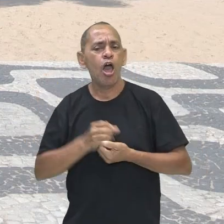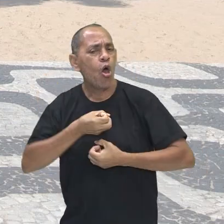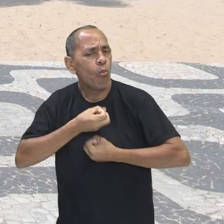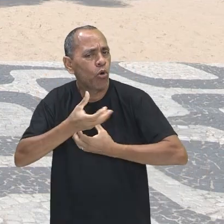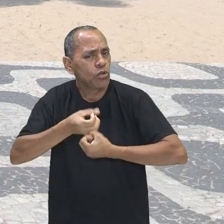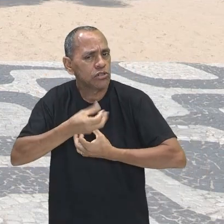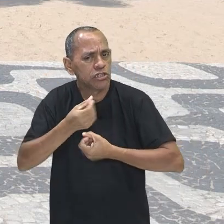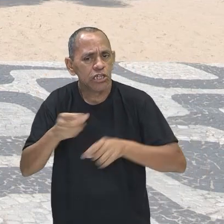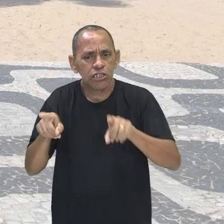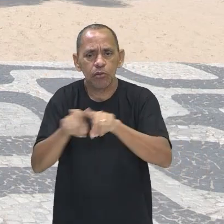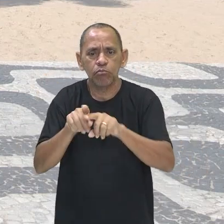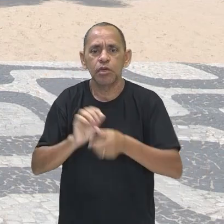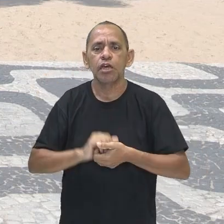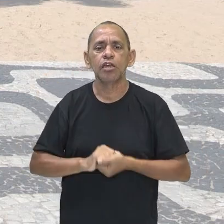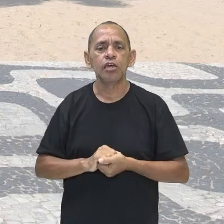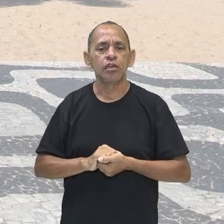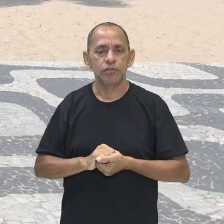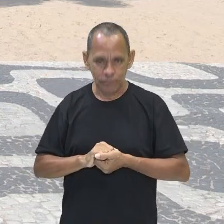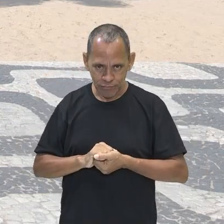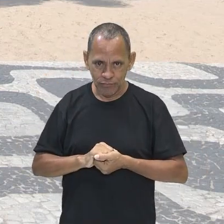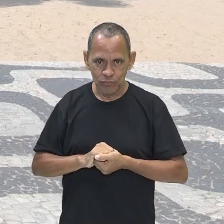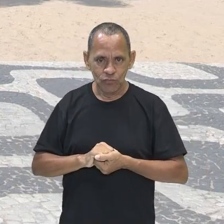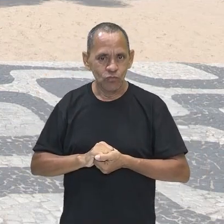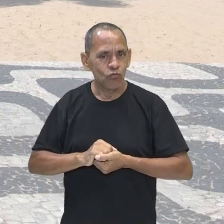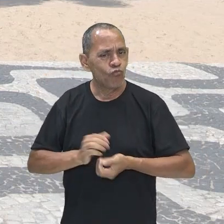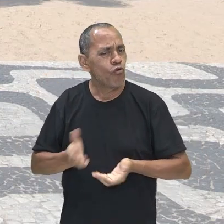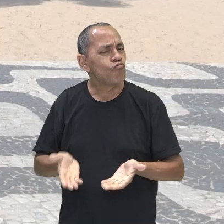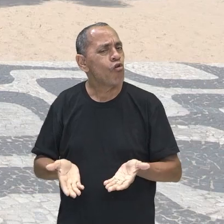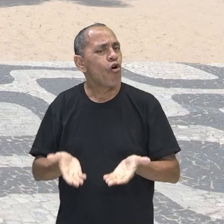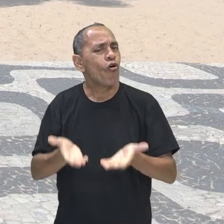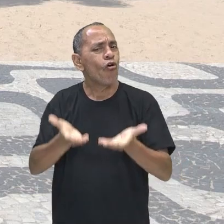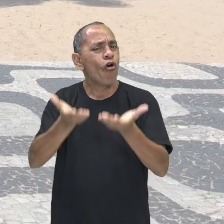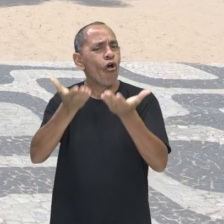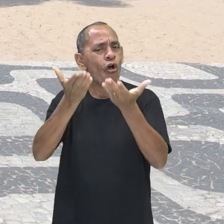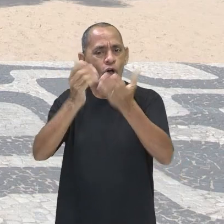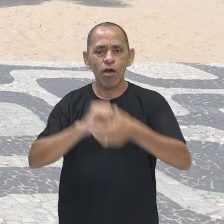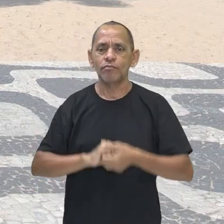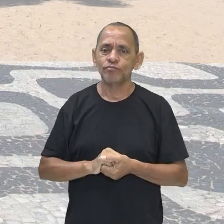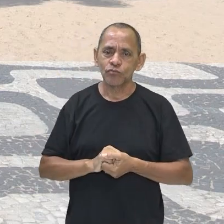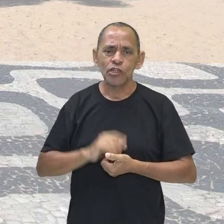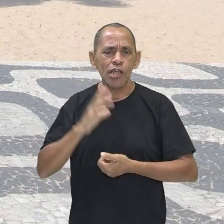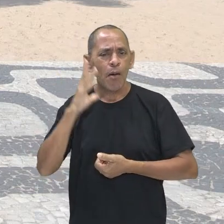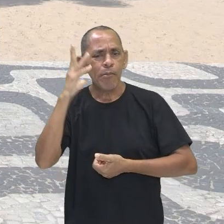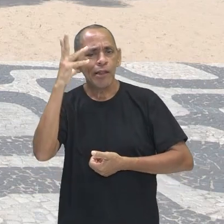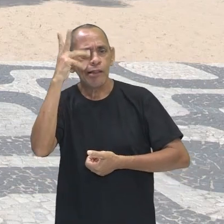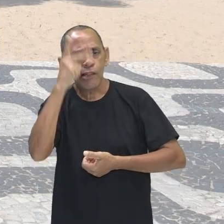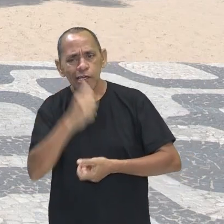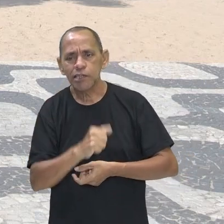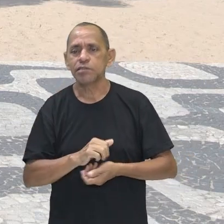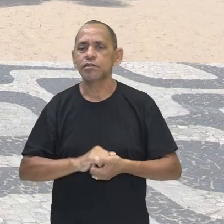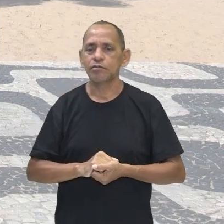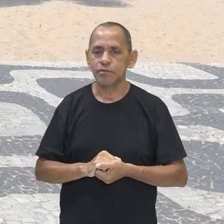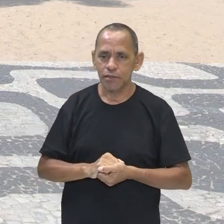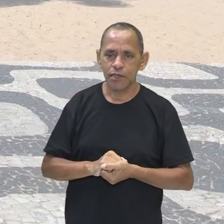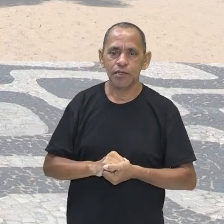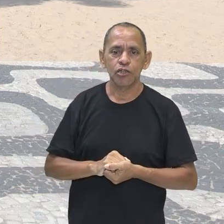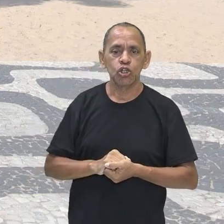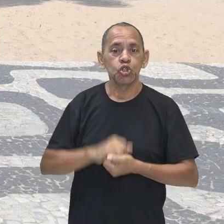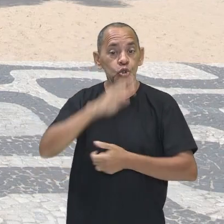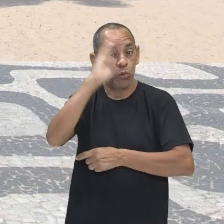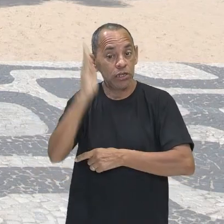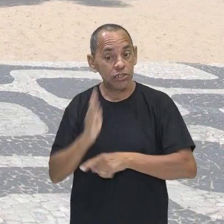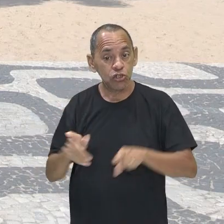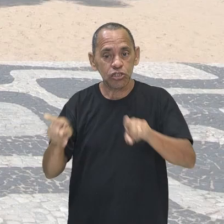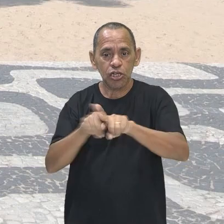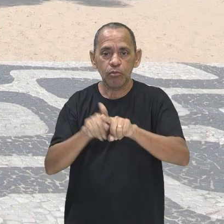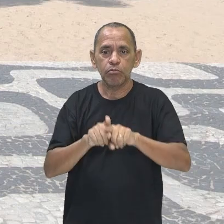a beleza do Rio de Janeiro, as paisagens do Brasil, principalmente a questão do amor, né? Mas vai